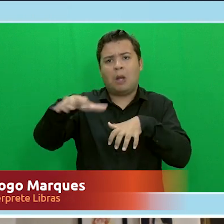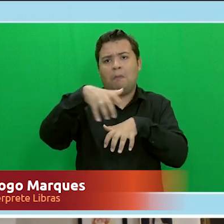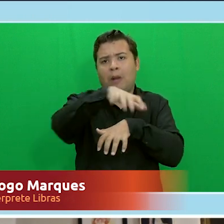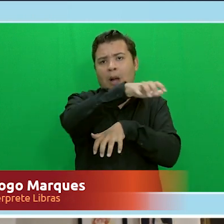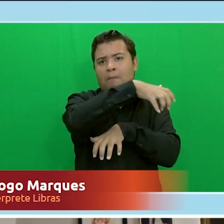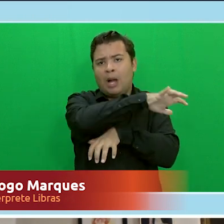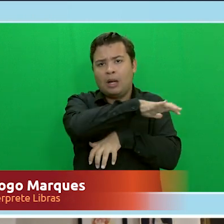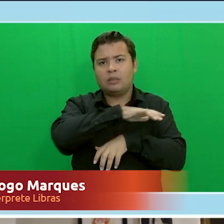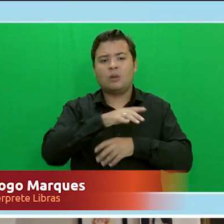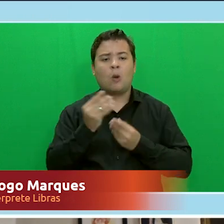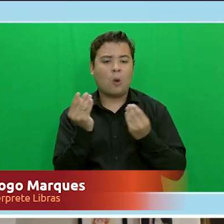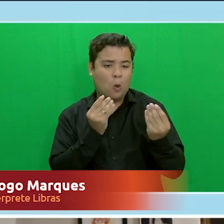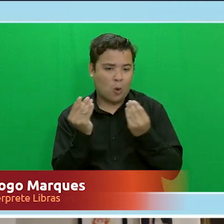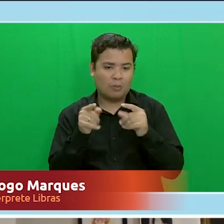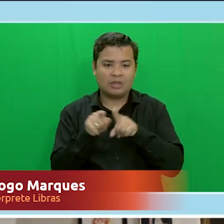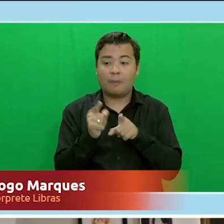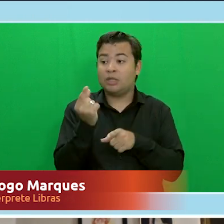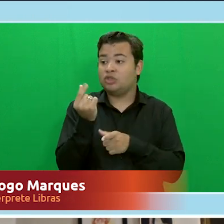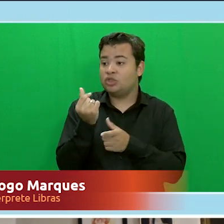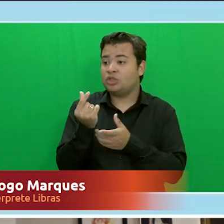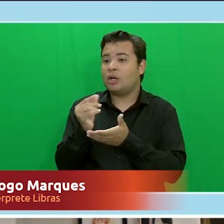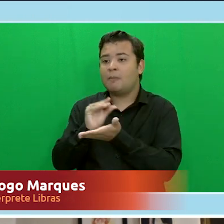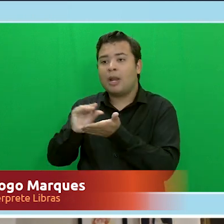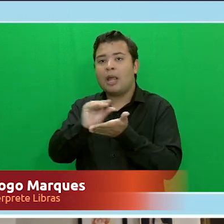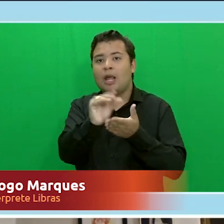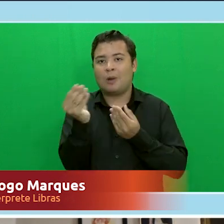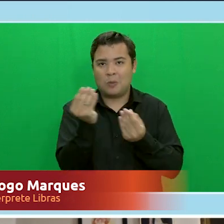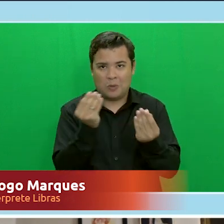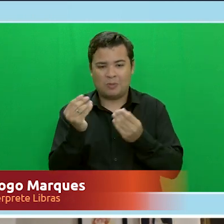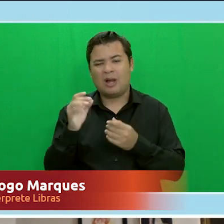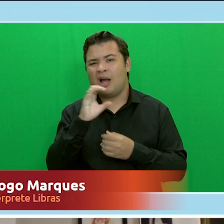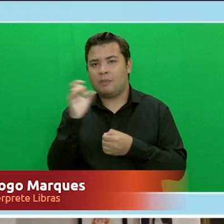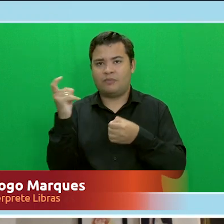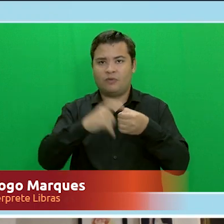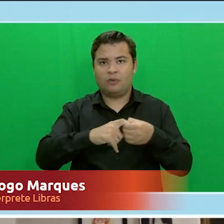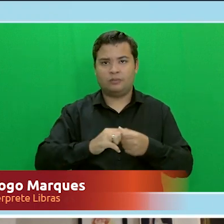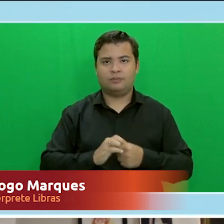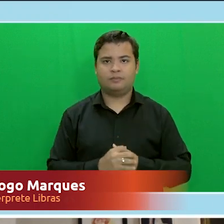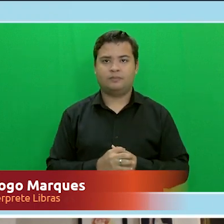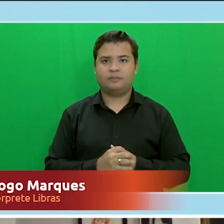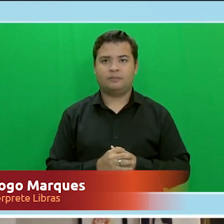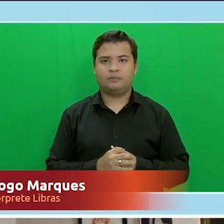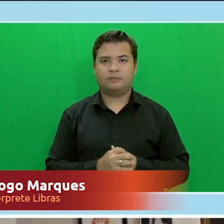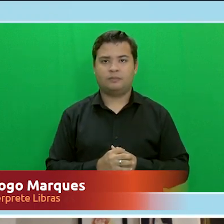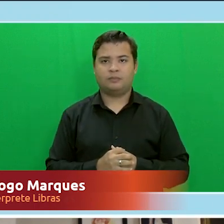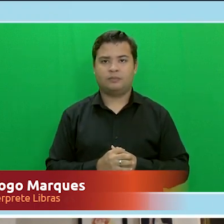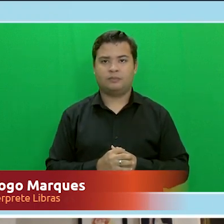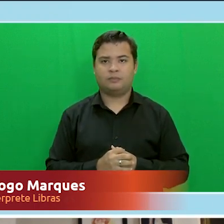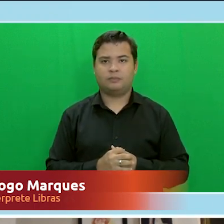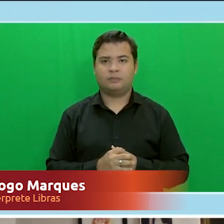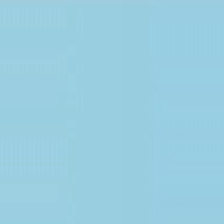de desigualdade, de distribuição, né, de riqueza pela cidade. Daqui a pouquinho a gente volta.